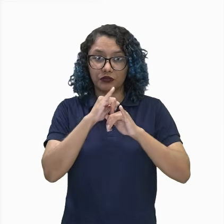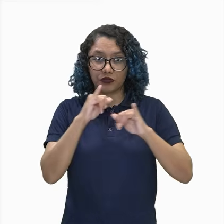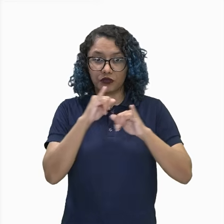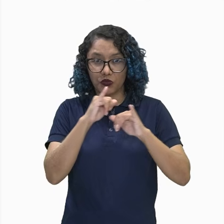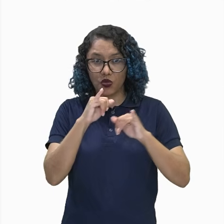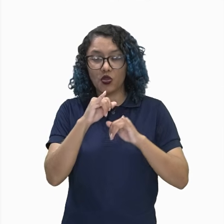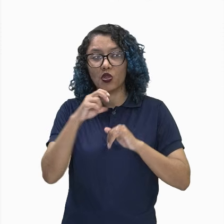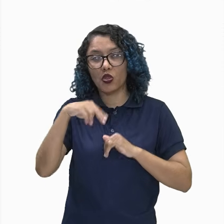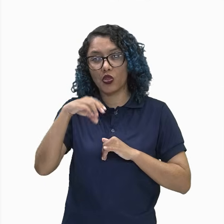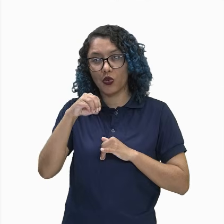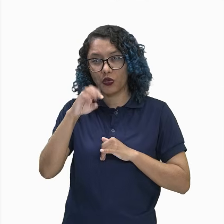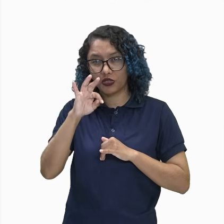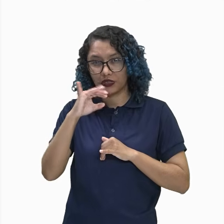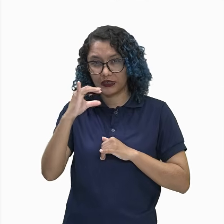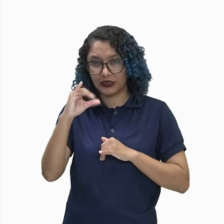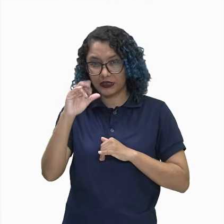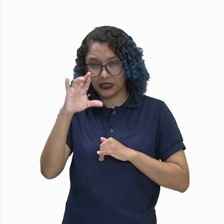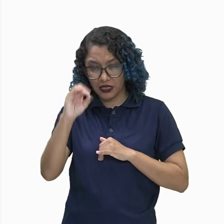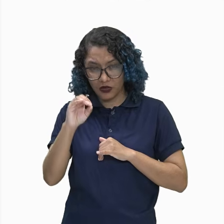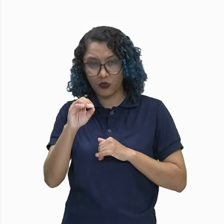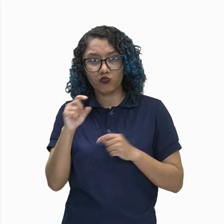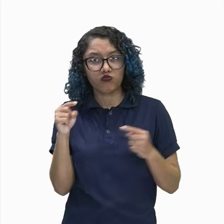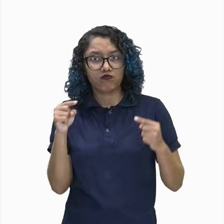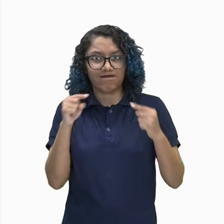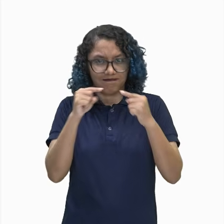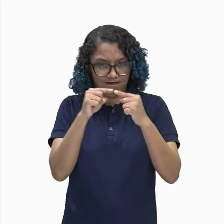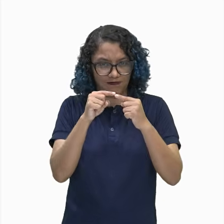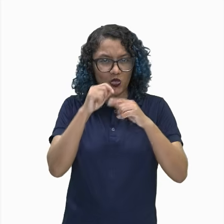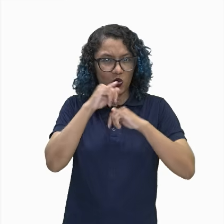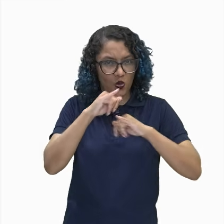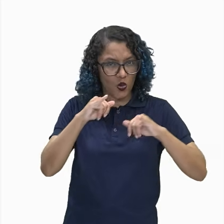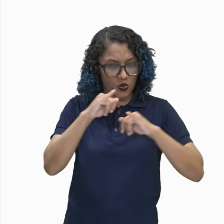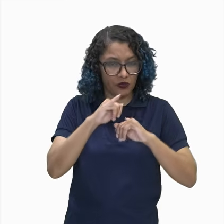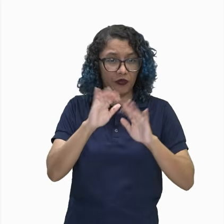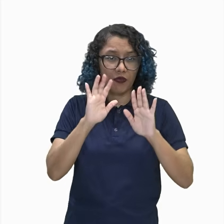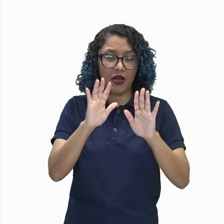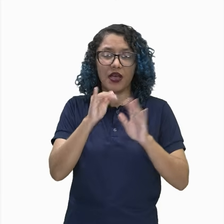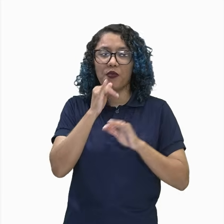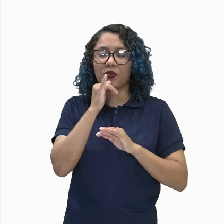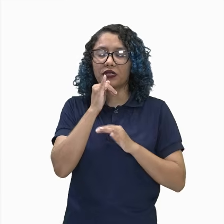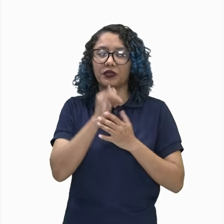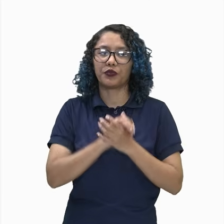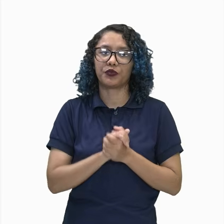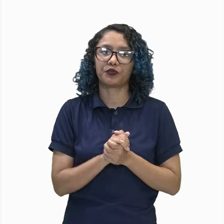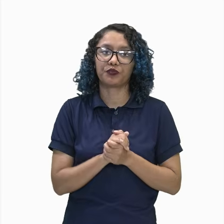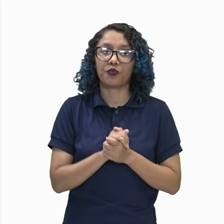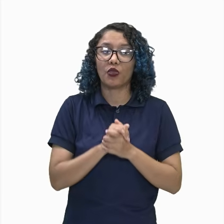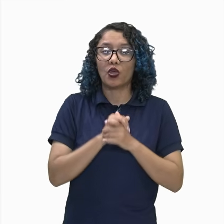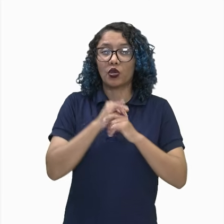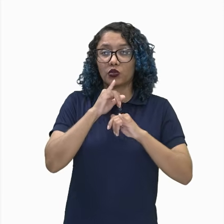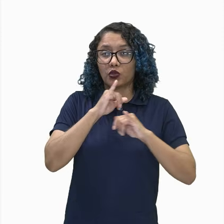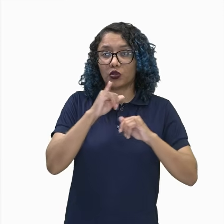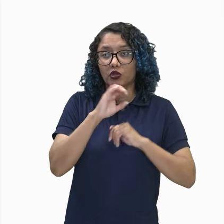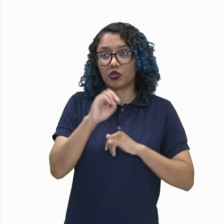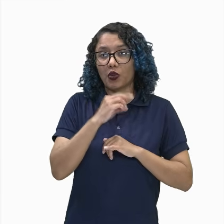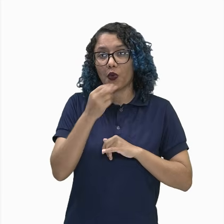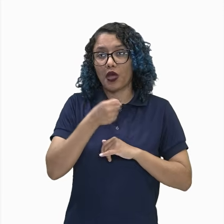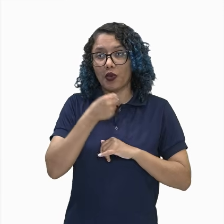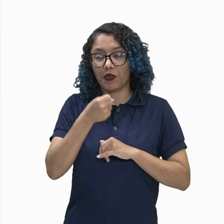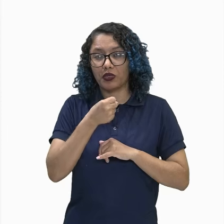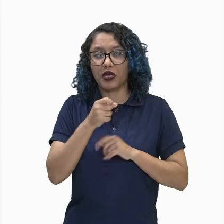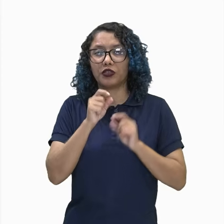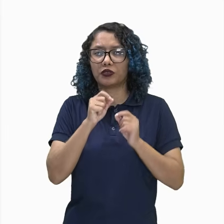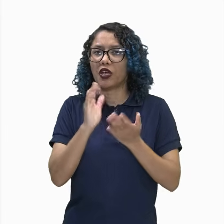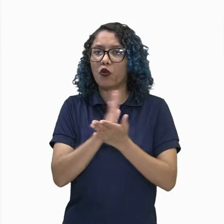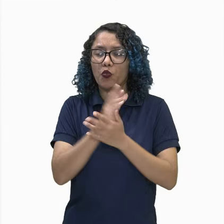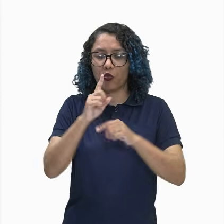cartela anterior, por favor. Mas, por exemplo, eu não uso uma notícia ou uma reportagem para anunciar,